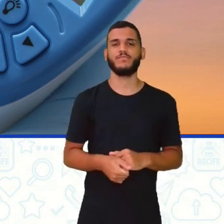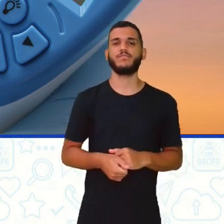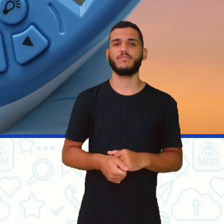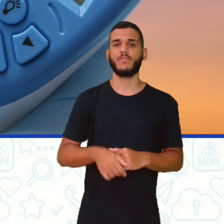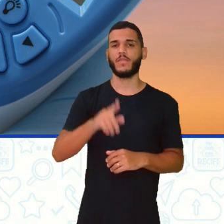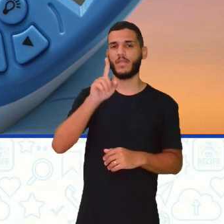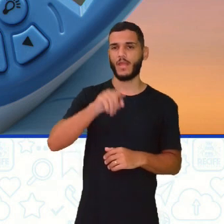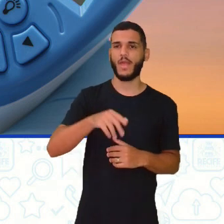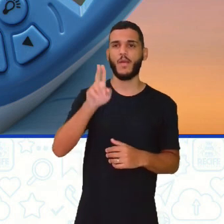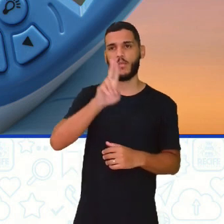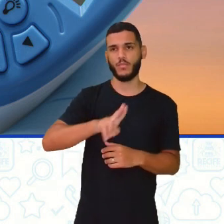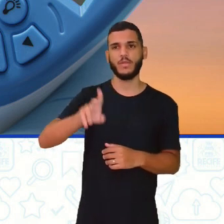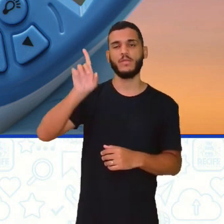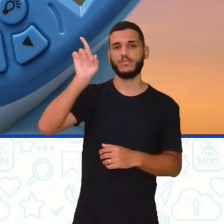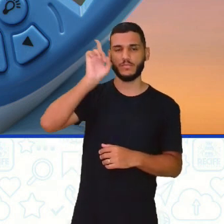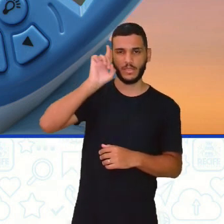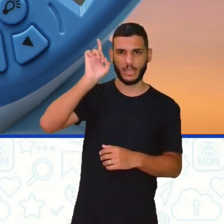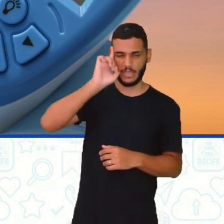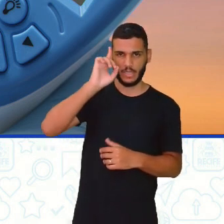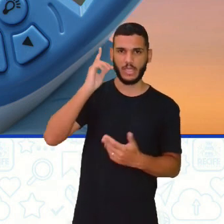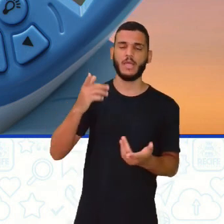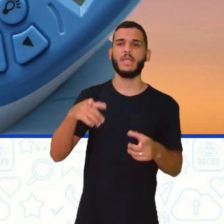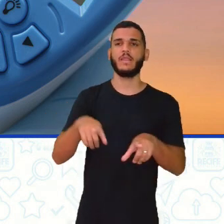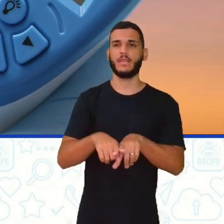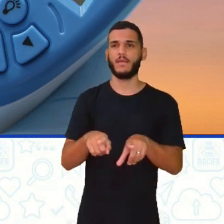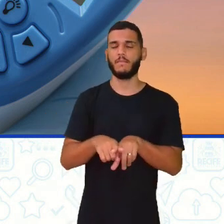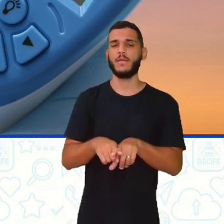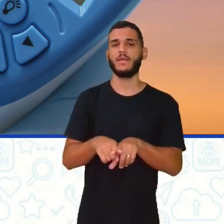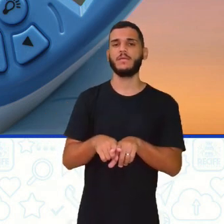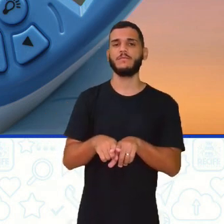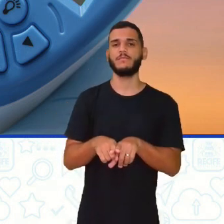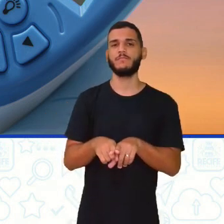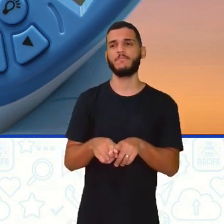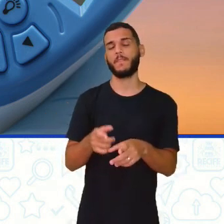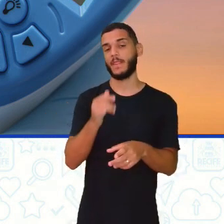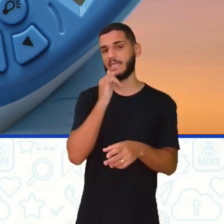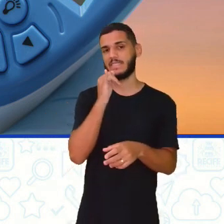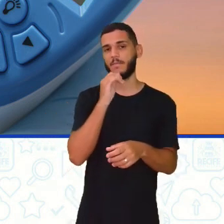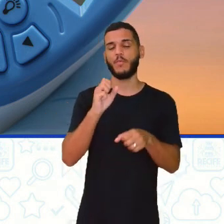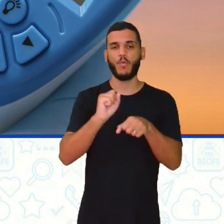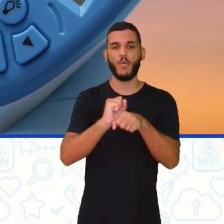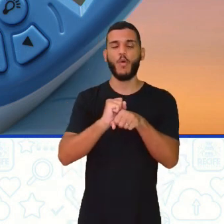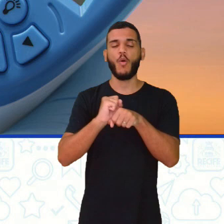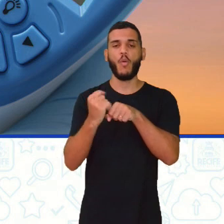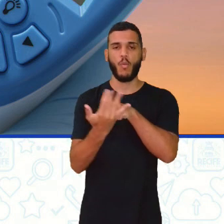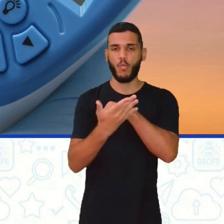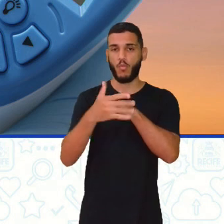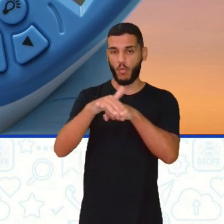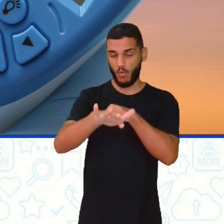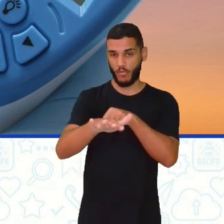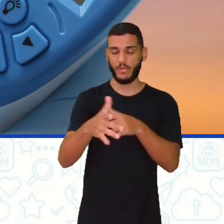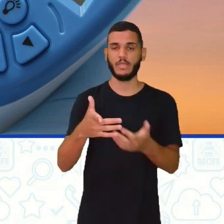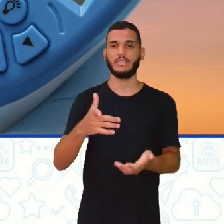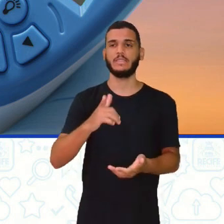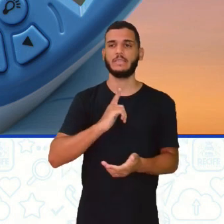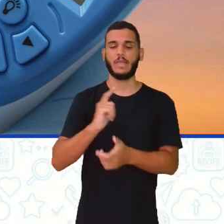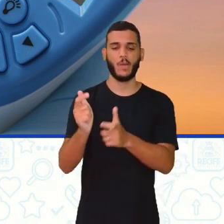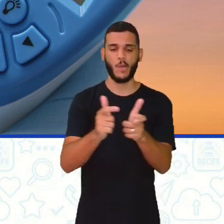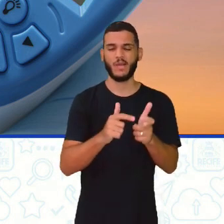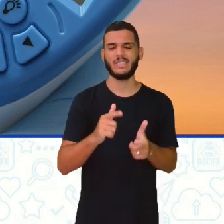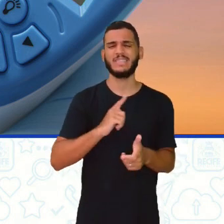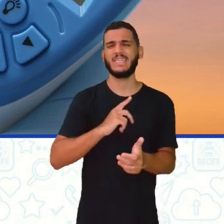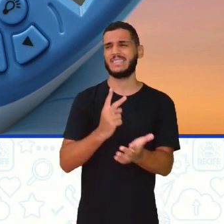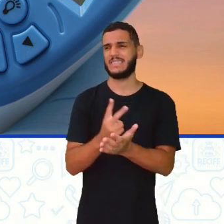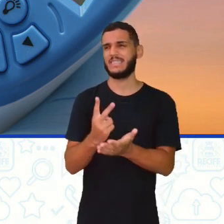do nosso dia a dia, a partir aí da questão aí da Covid, né? Porque aí em alguns lugares estavam o tempo